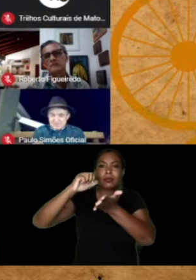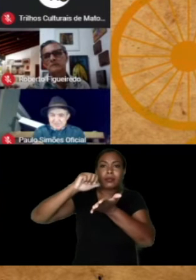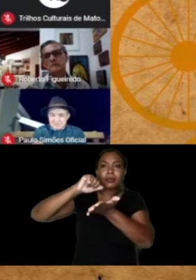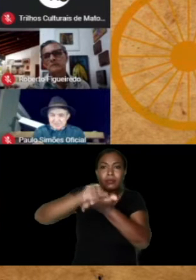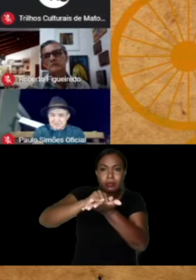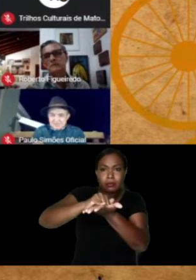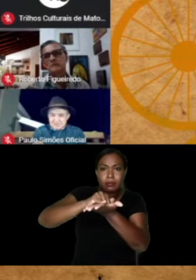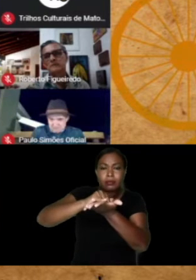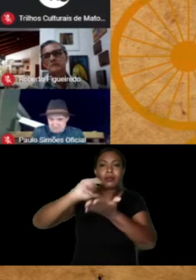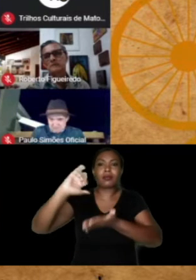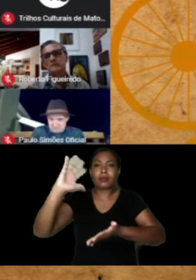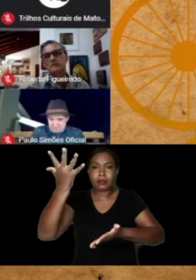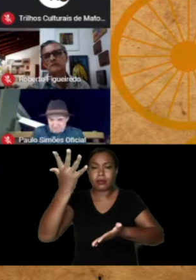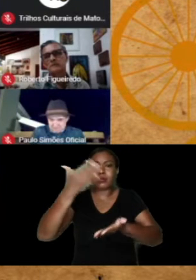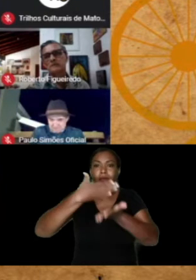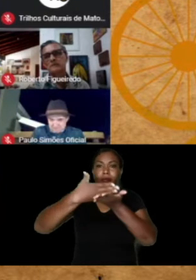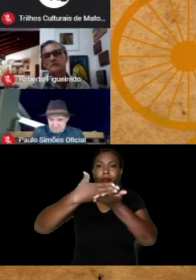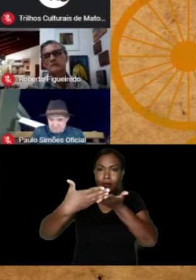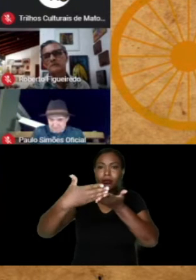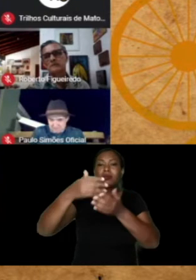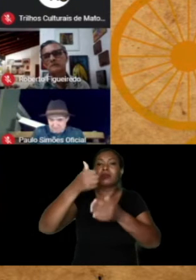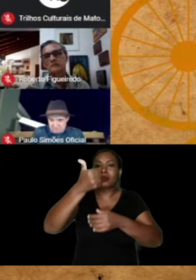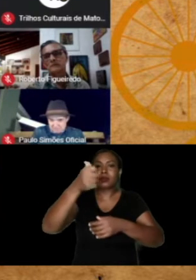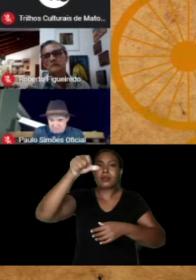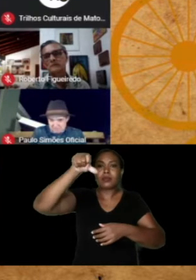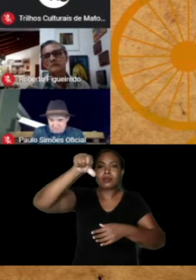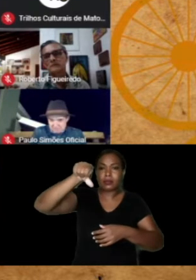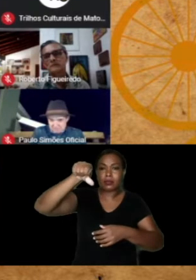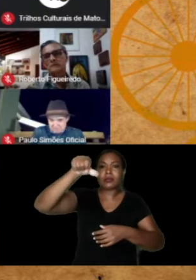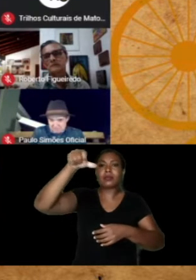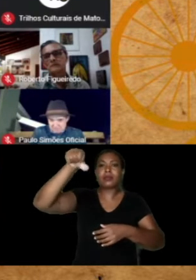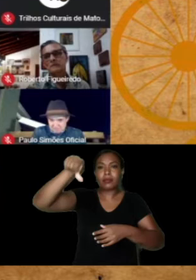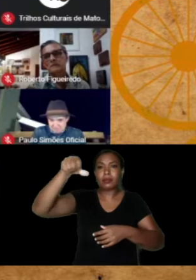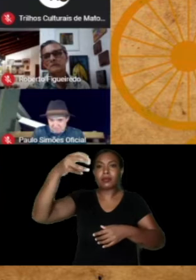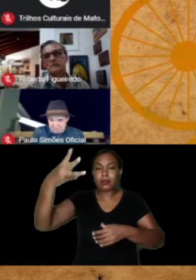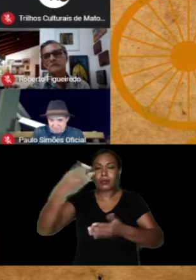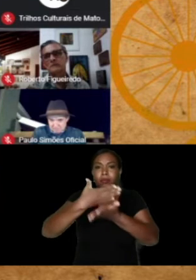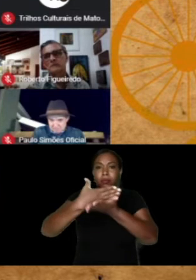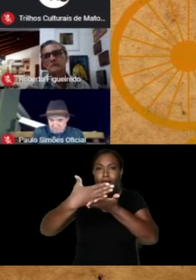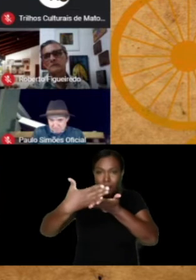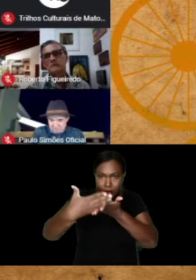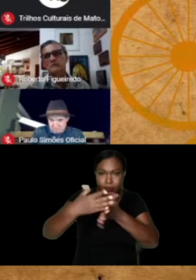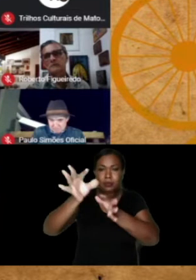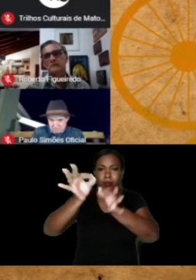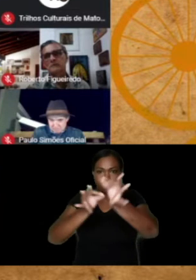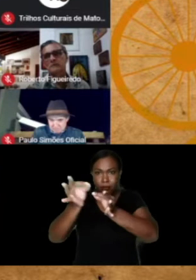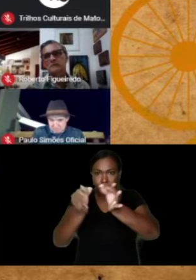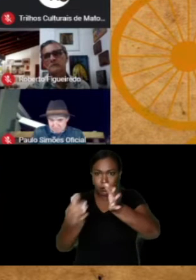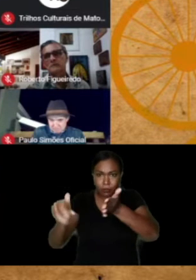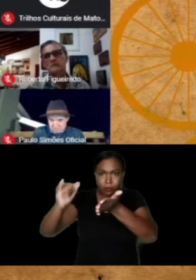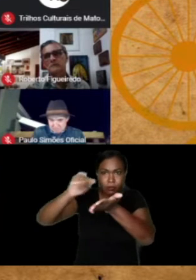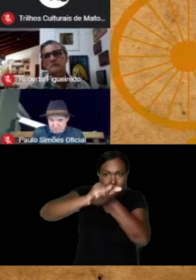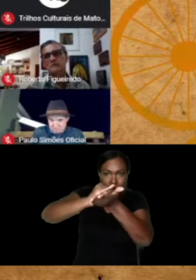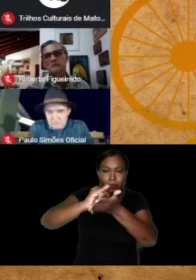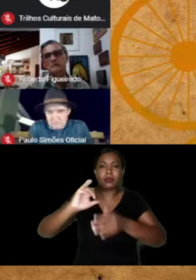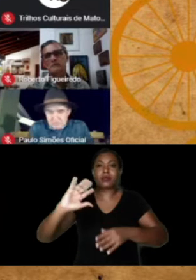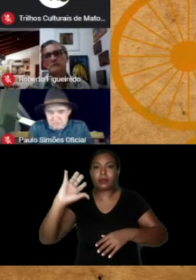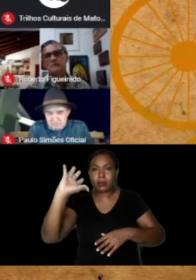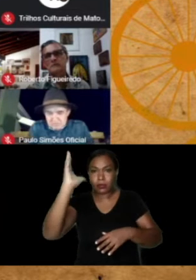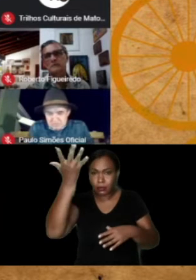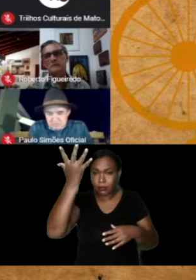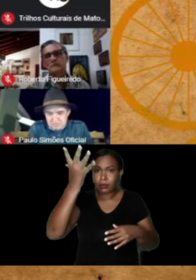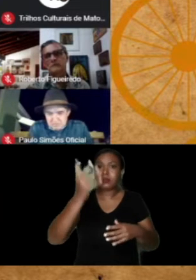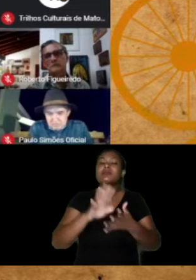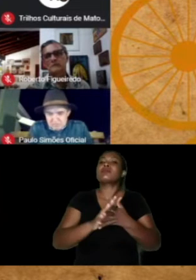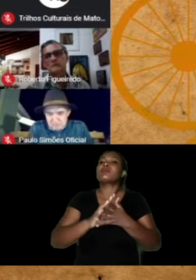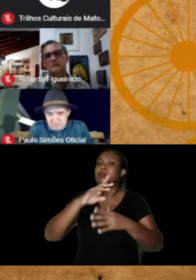nós começamos esse processo de tombamento, corremos atrás, era algo